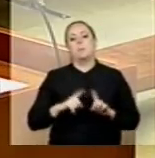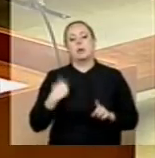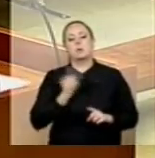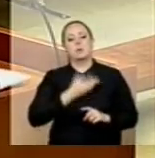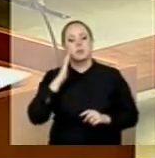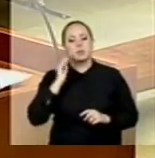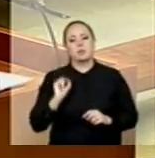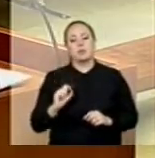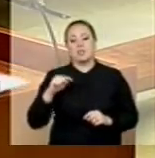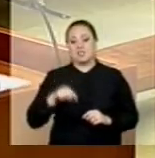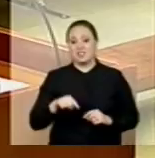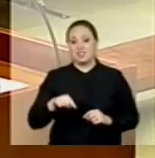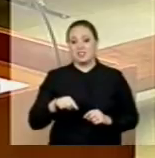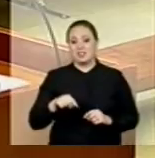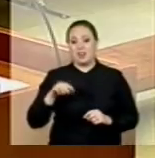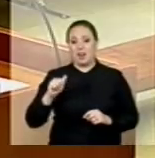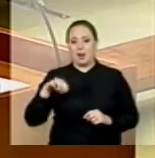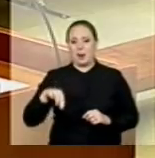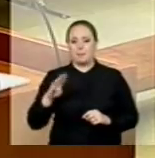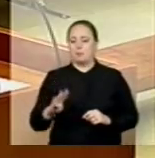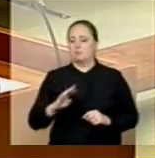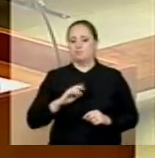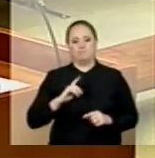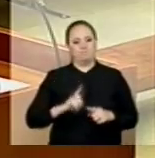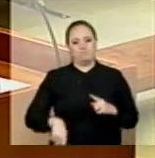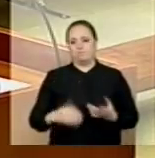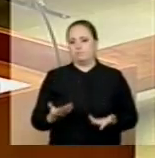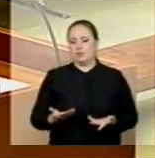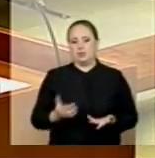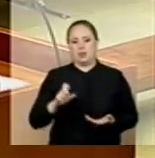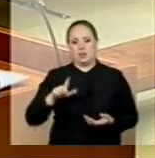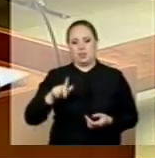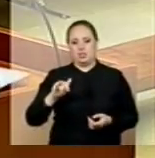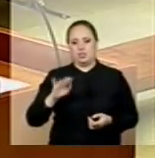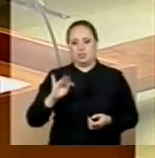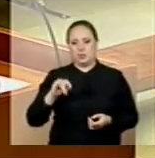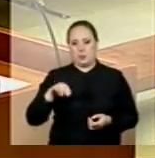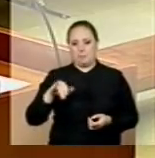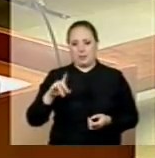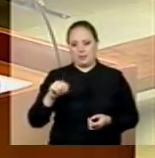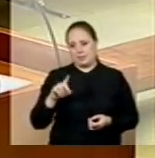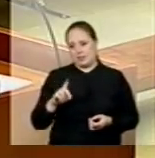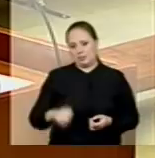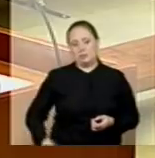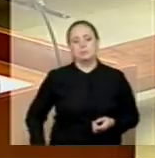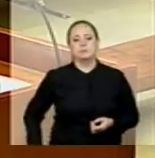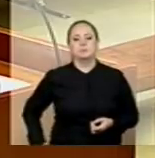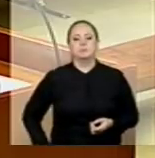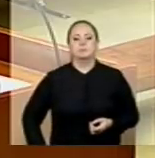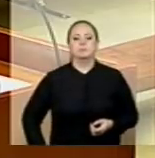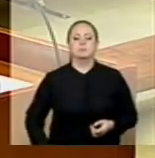nesse caso, a AMB não possui legitimidade e pleiteia que o Supremo declare essa ilegitimidade.